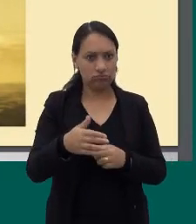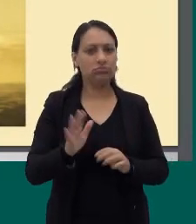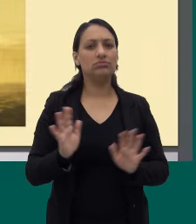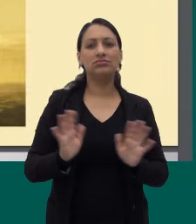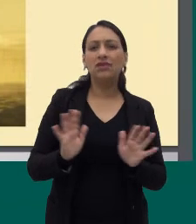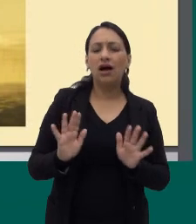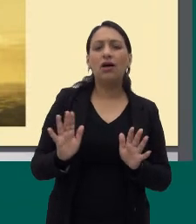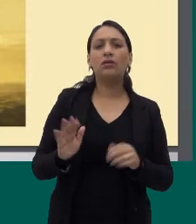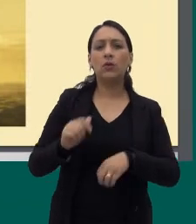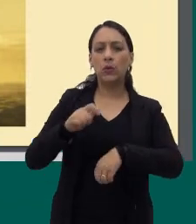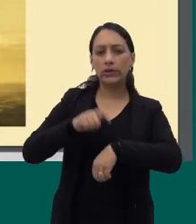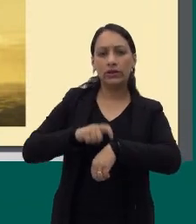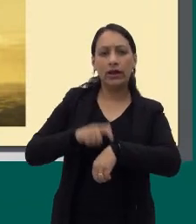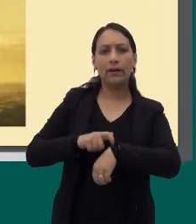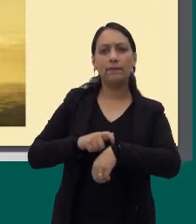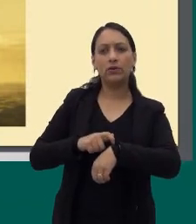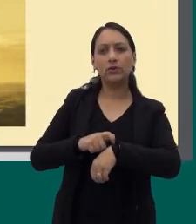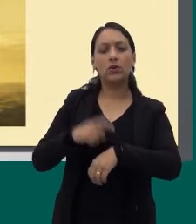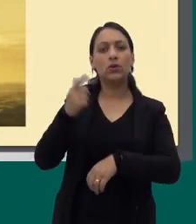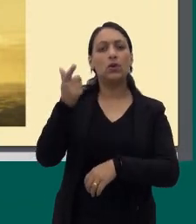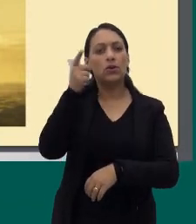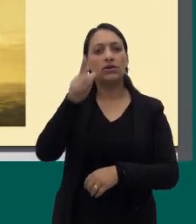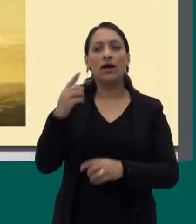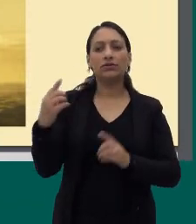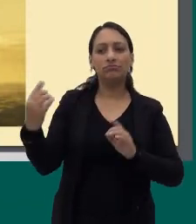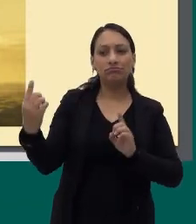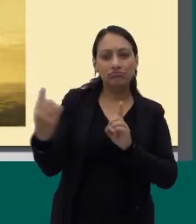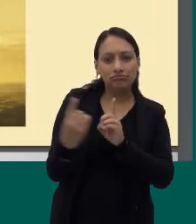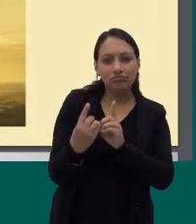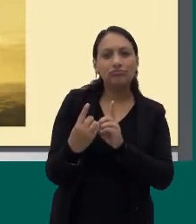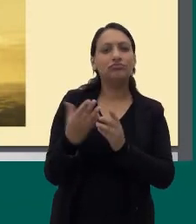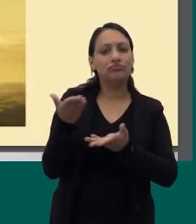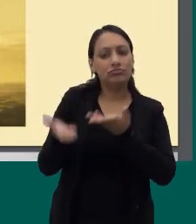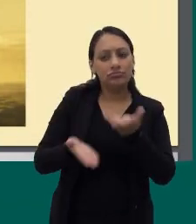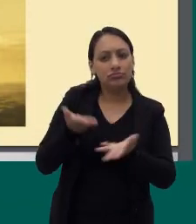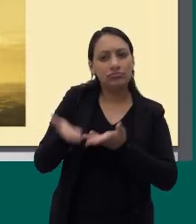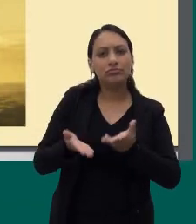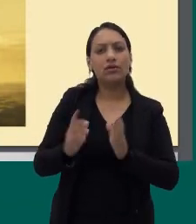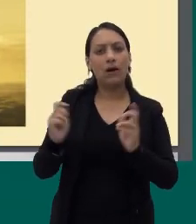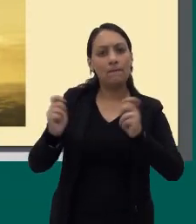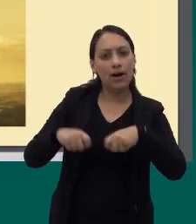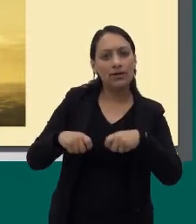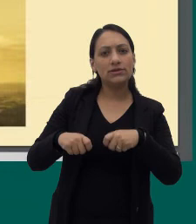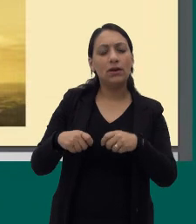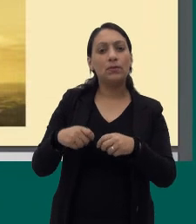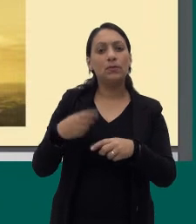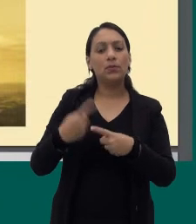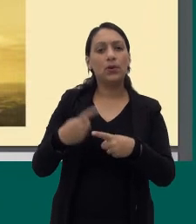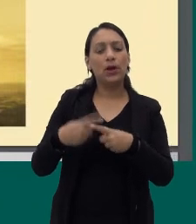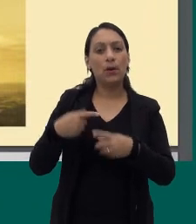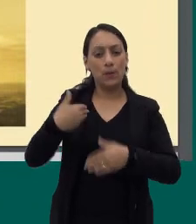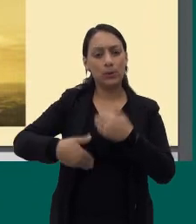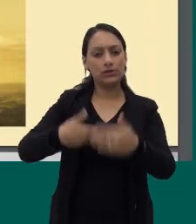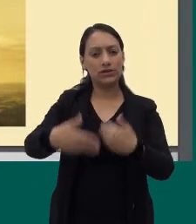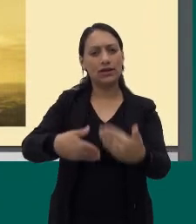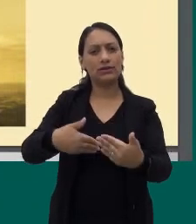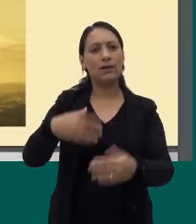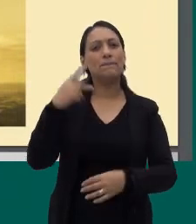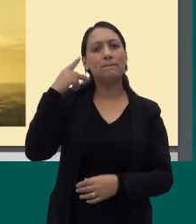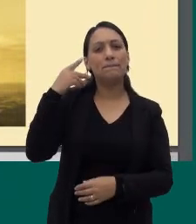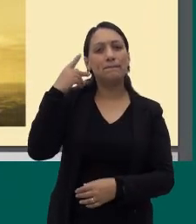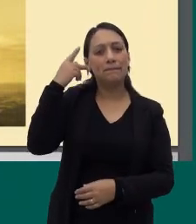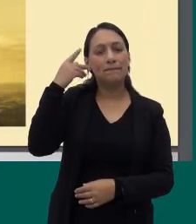a gente vai no que consegue vir, no que neste momento é possível. Afinal, o processo terapêutico não é sobre a